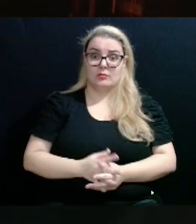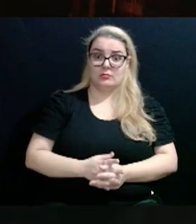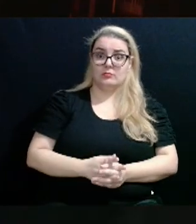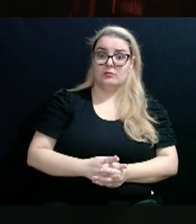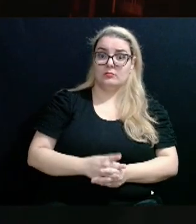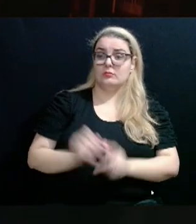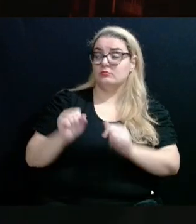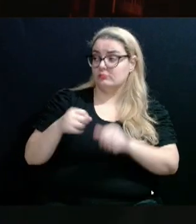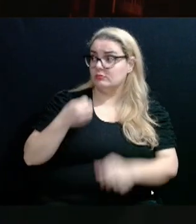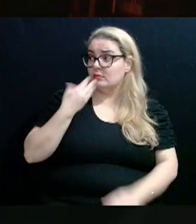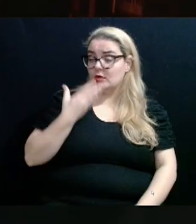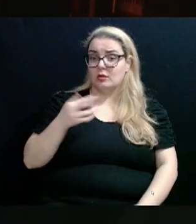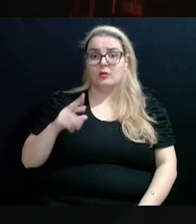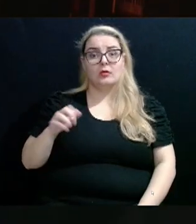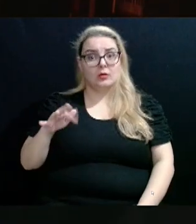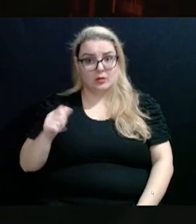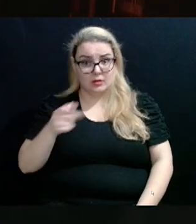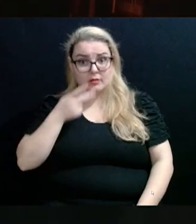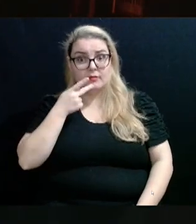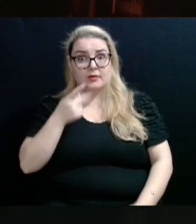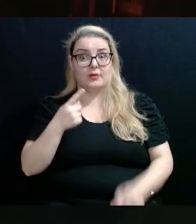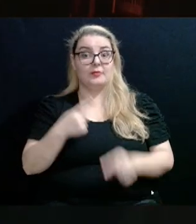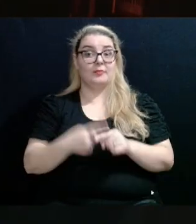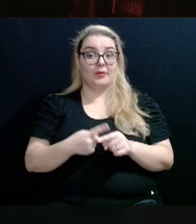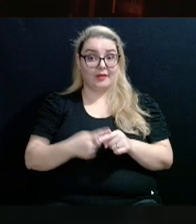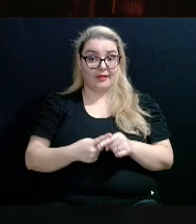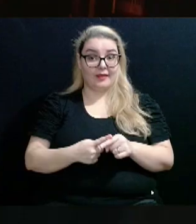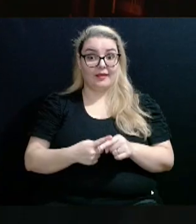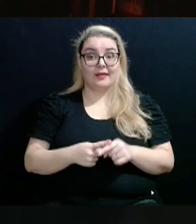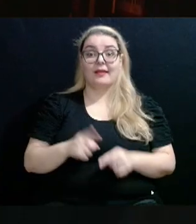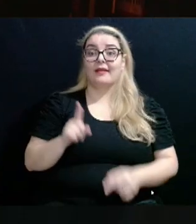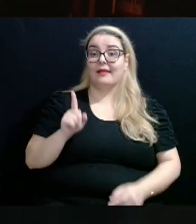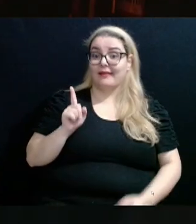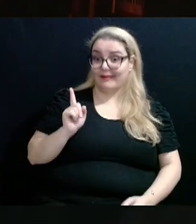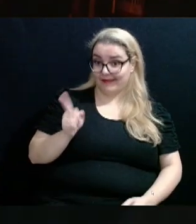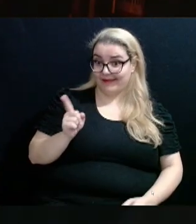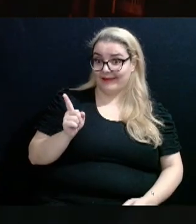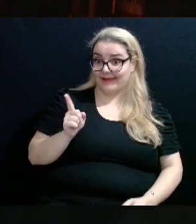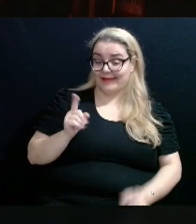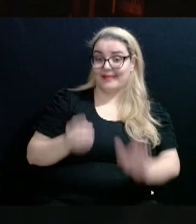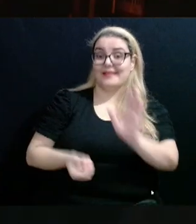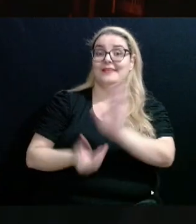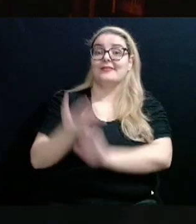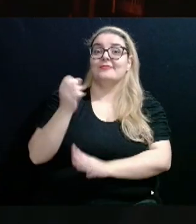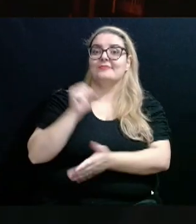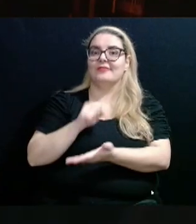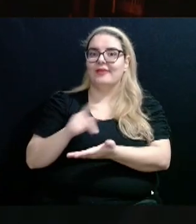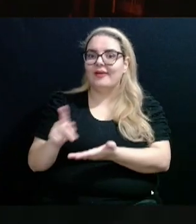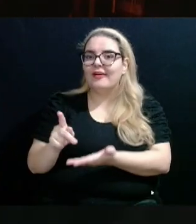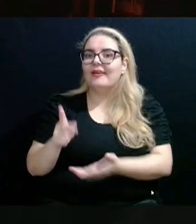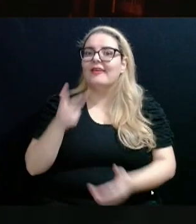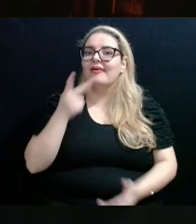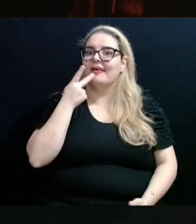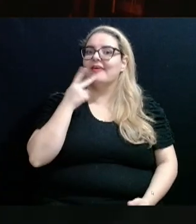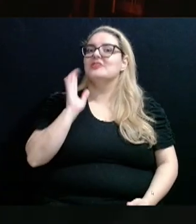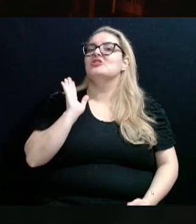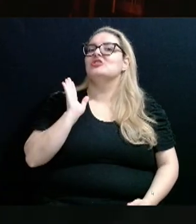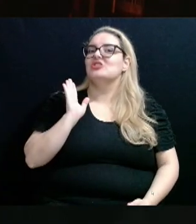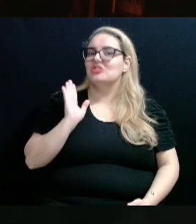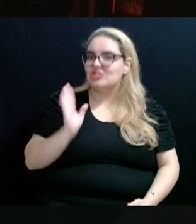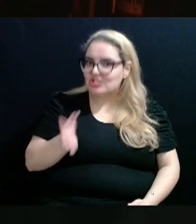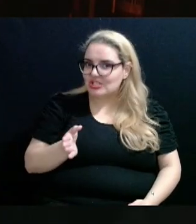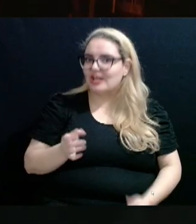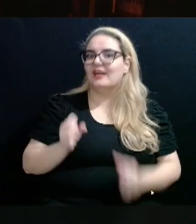isso, gente, porque ele criou um aplicativo que a gente vai falar daqui a pouquinho que pode ajudar e